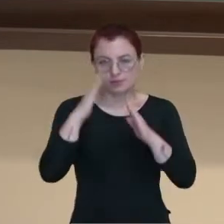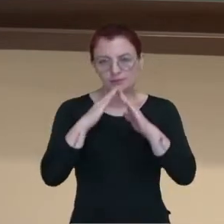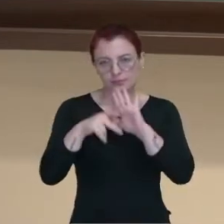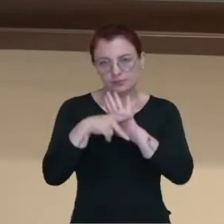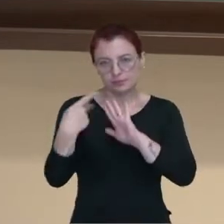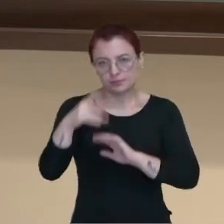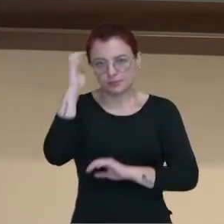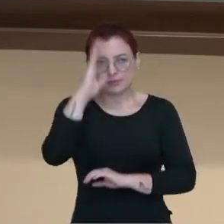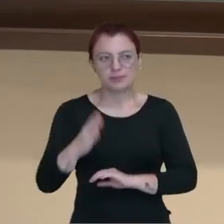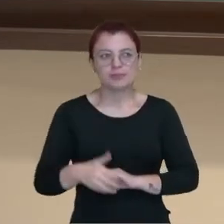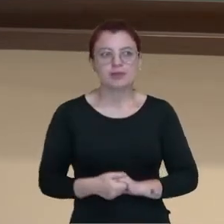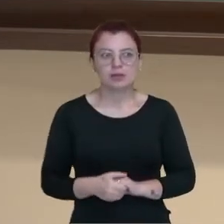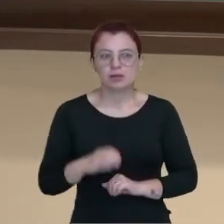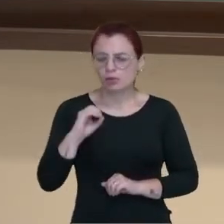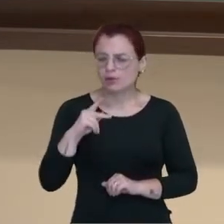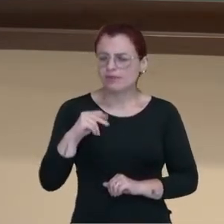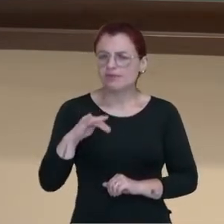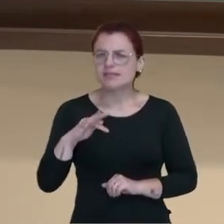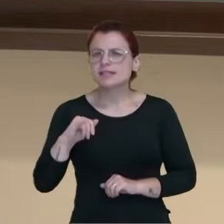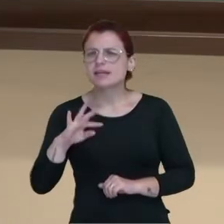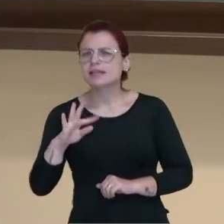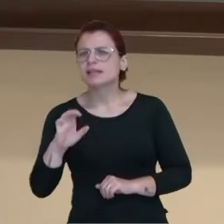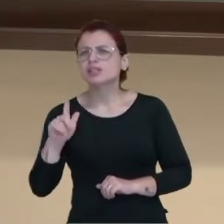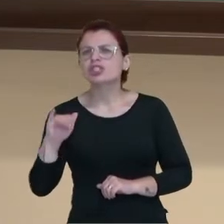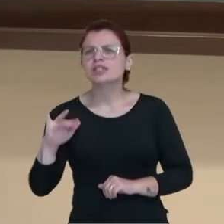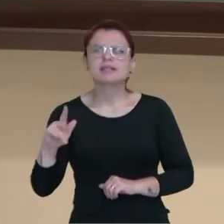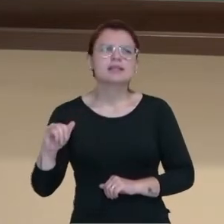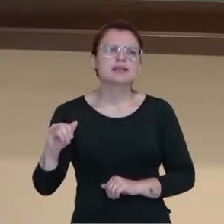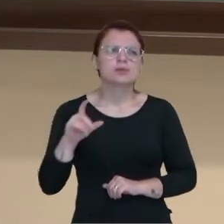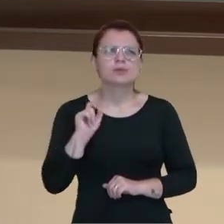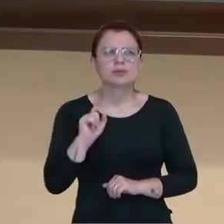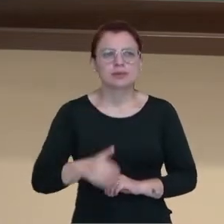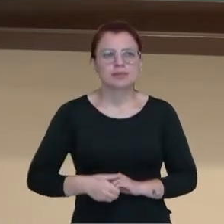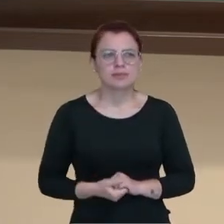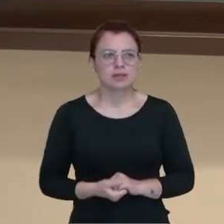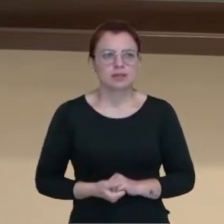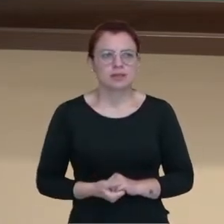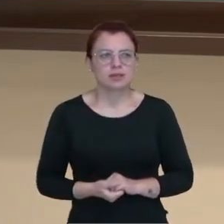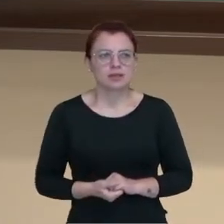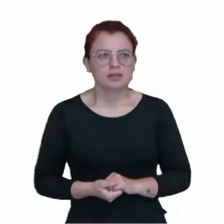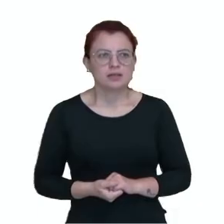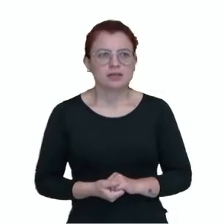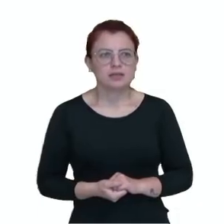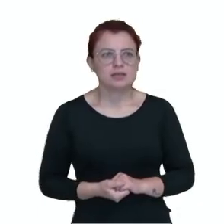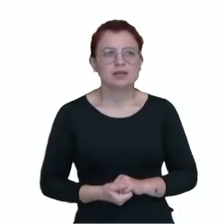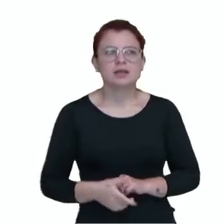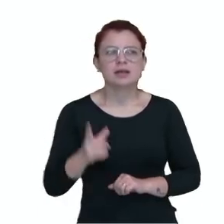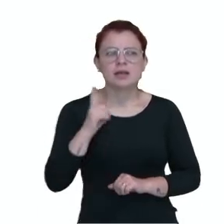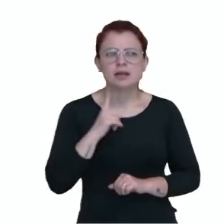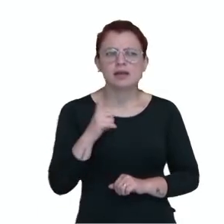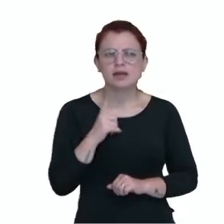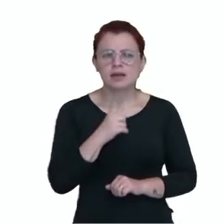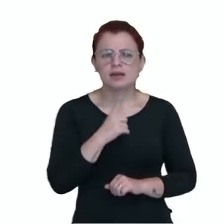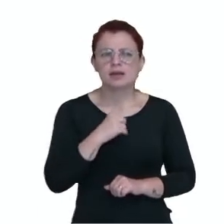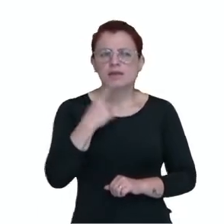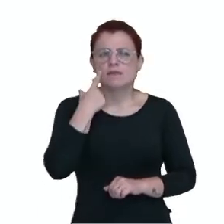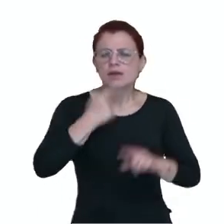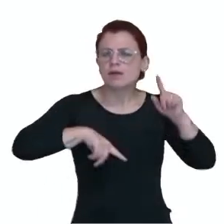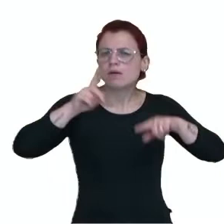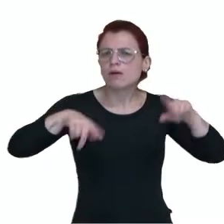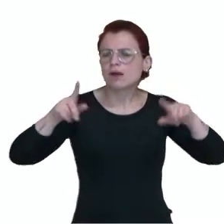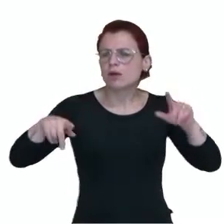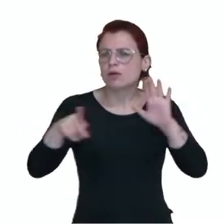brasileiro, ok? E o coeficiente de Gini, o que é? Então vamos descobrir agora, pessoal. É um instrumento para medir o grau